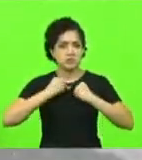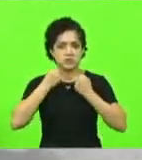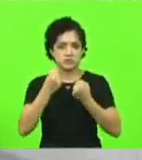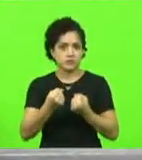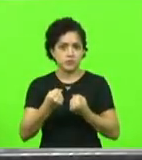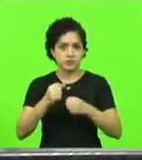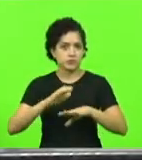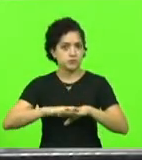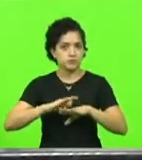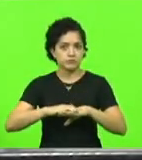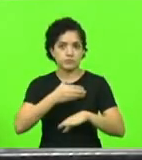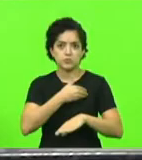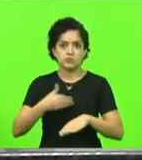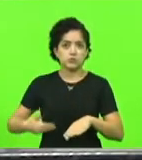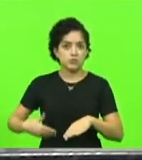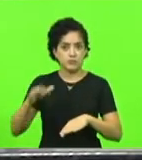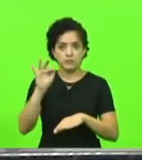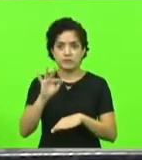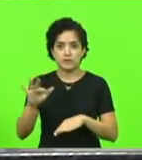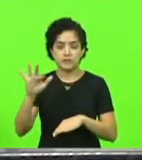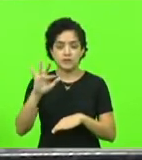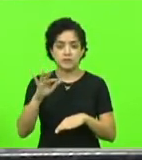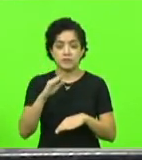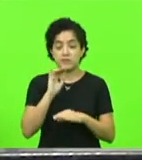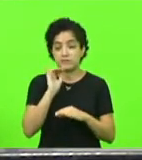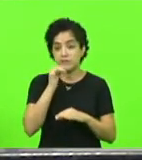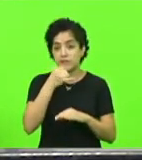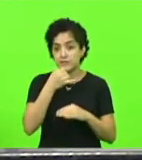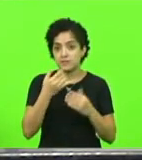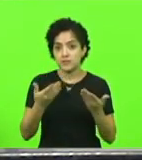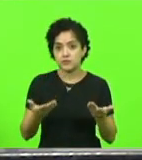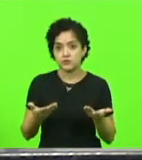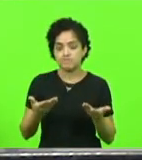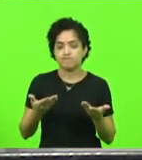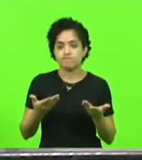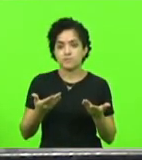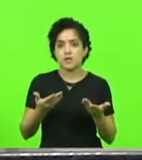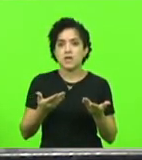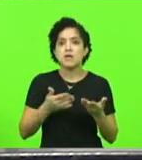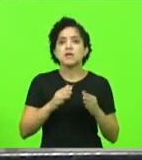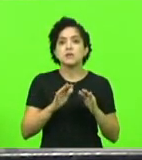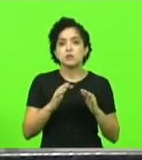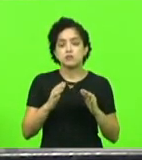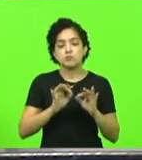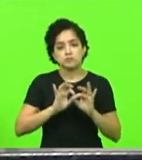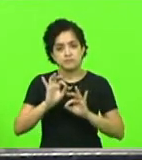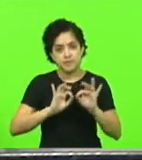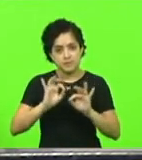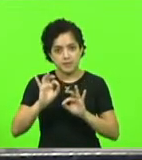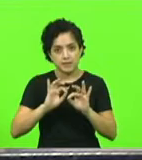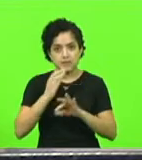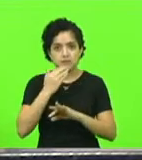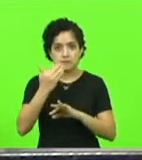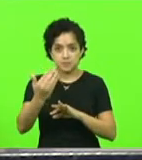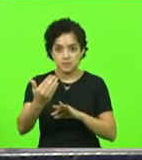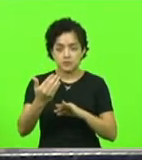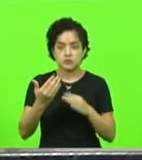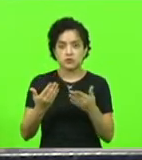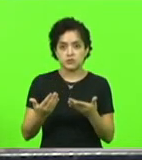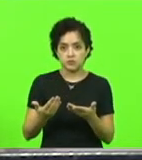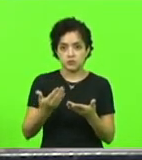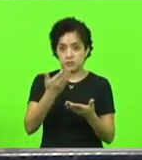bancada federal e dos nossos representantes, infelizmente, a nível federal. Por isso que eu fiz esse apelo aqui, deputado Gerry, eu quero que